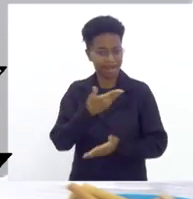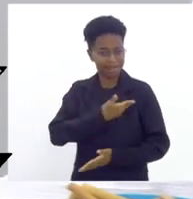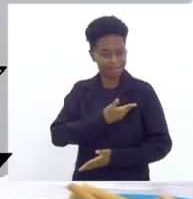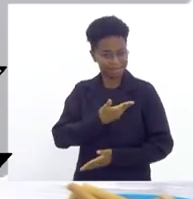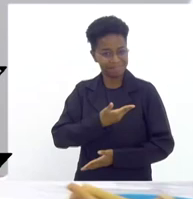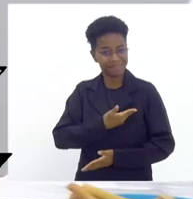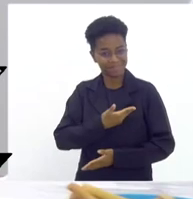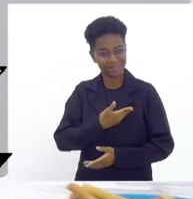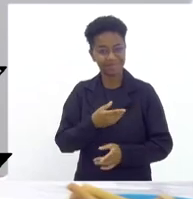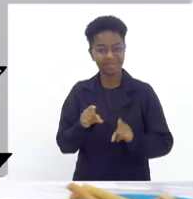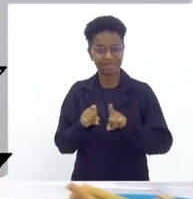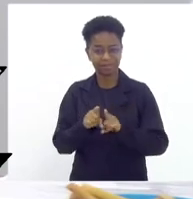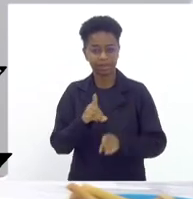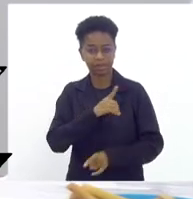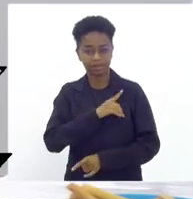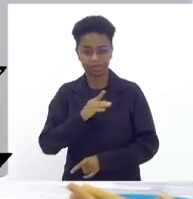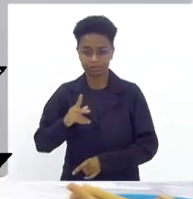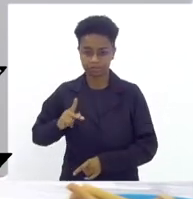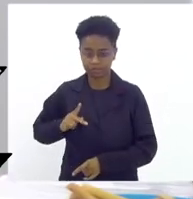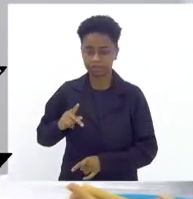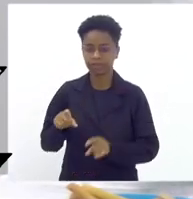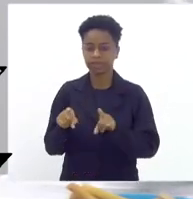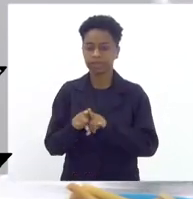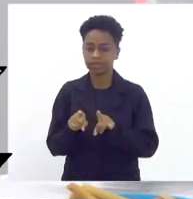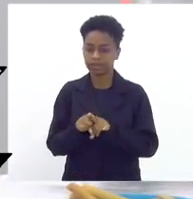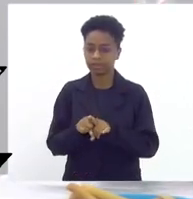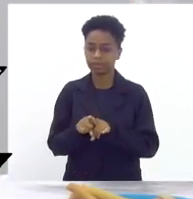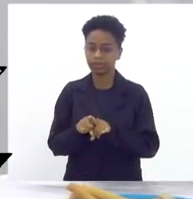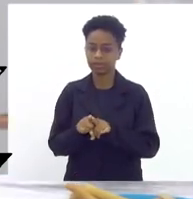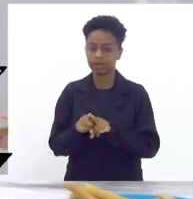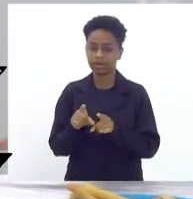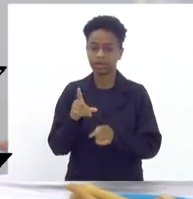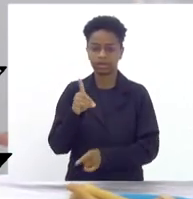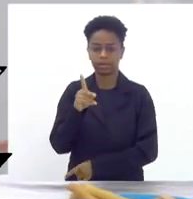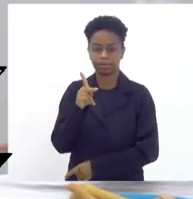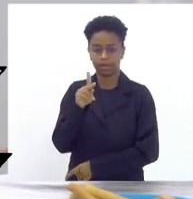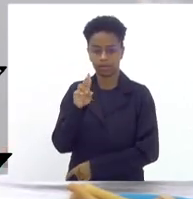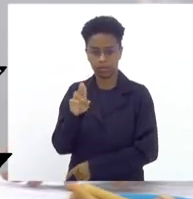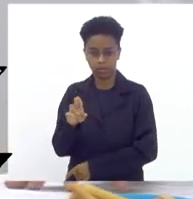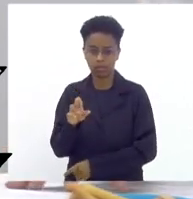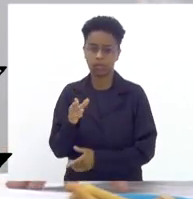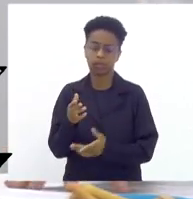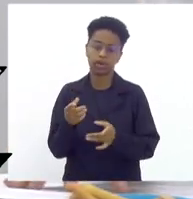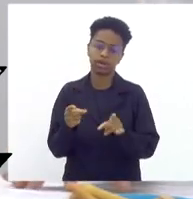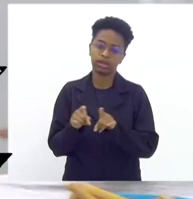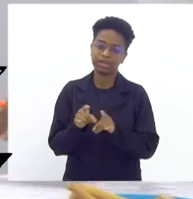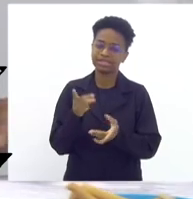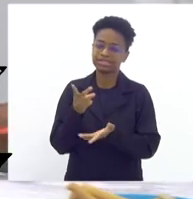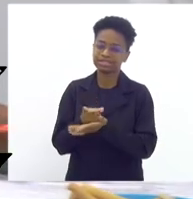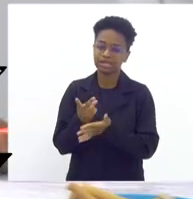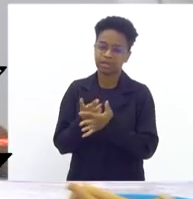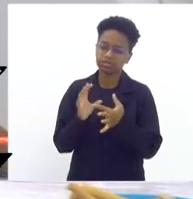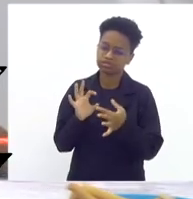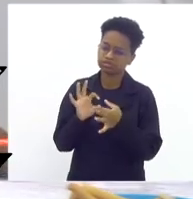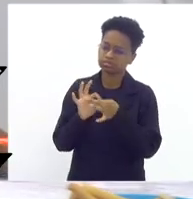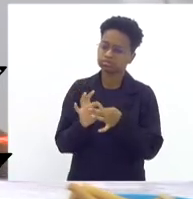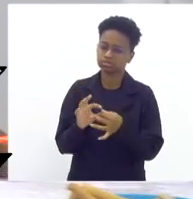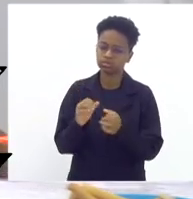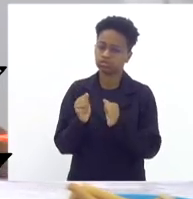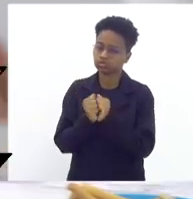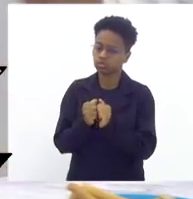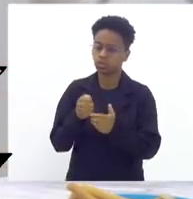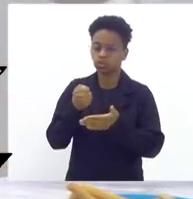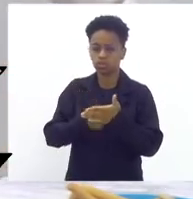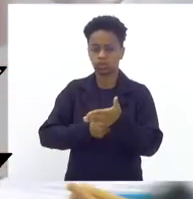da Defensoria da dpu enfim que são sempre parceiros nossos aí nessa